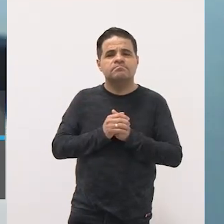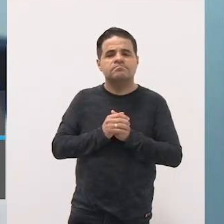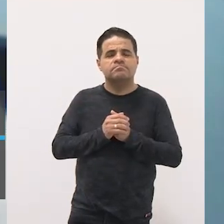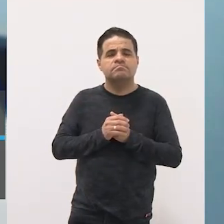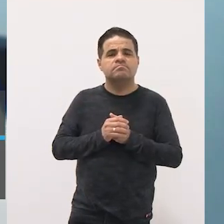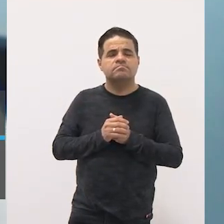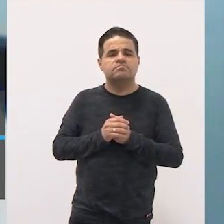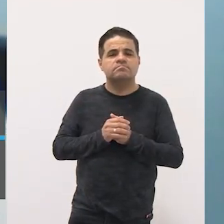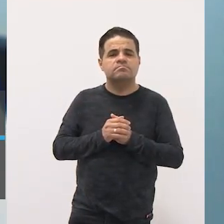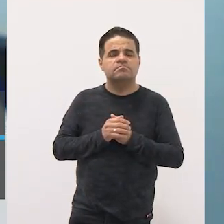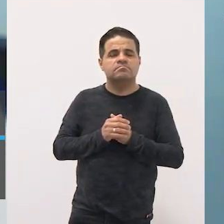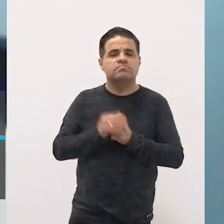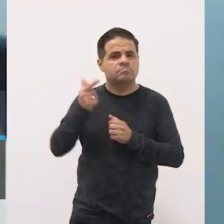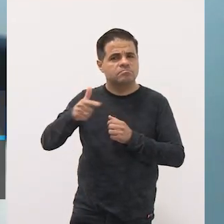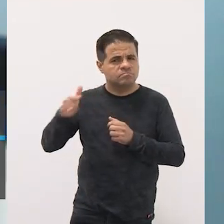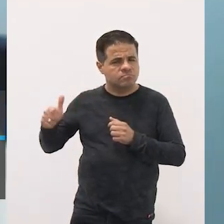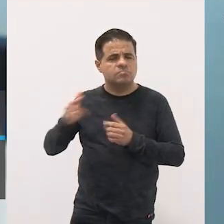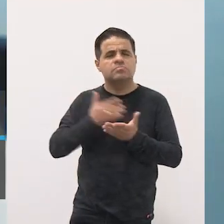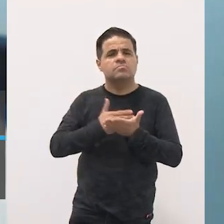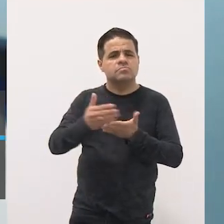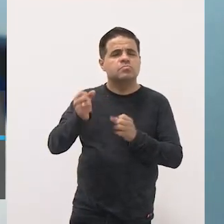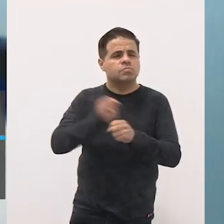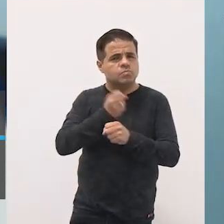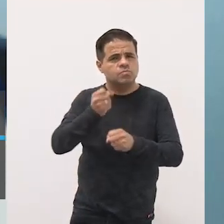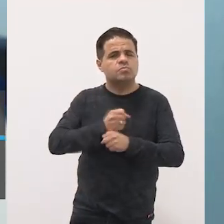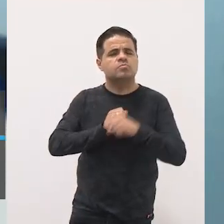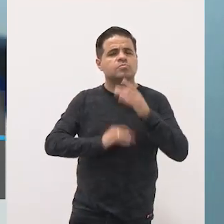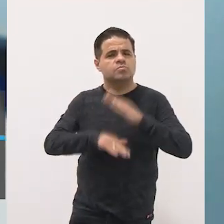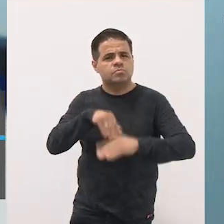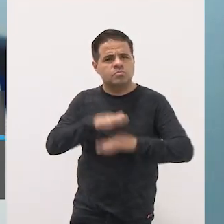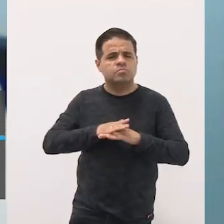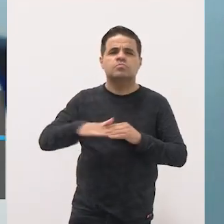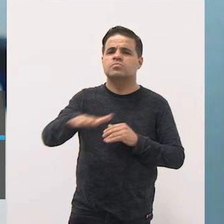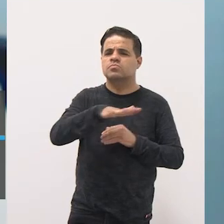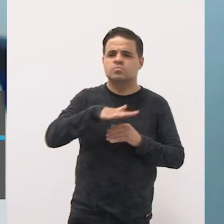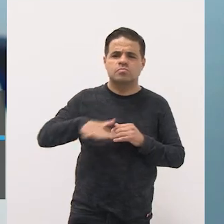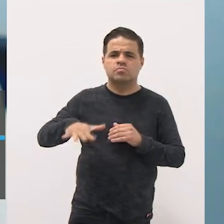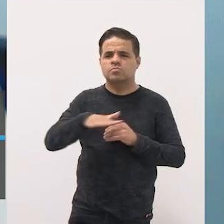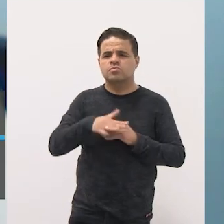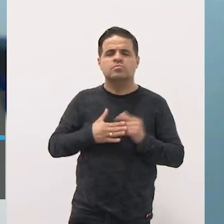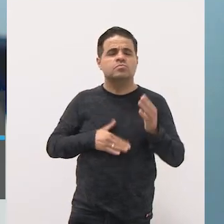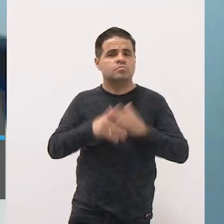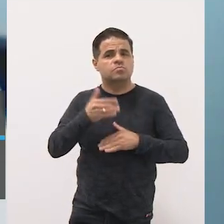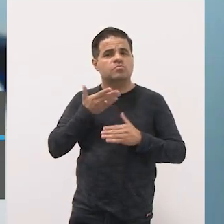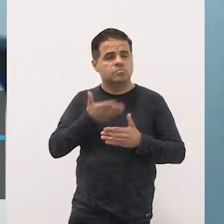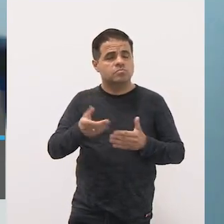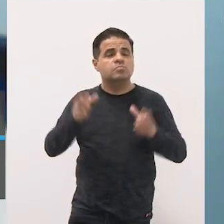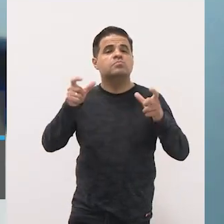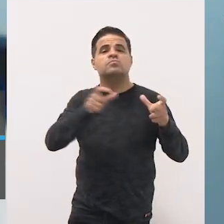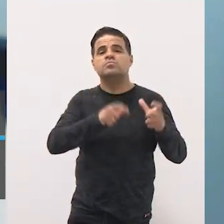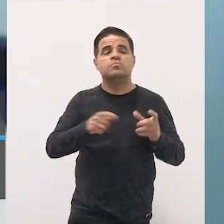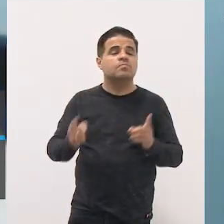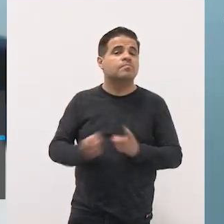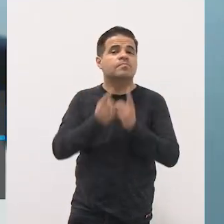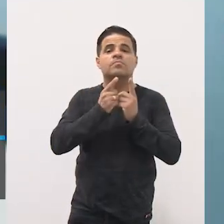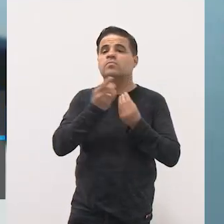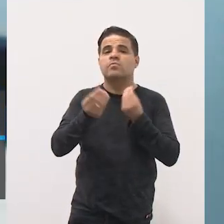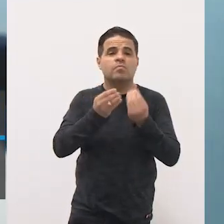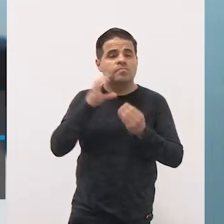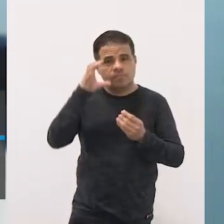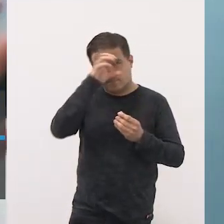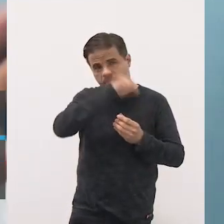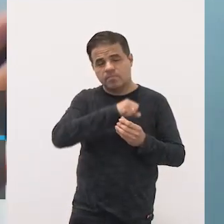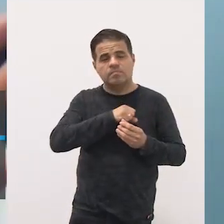dessas... Porque quando a gente começou a construir, né, esse espaço de onde você vai atender, como você vai